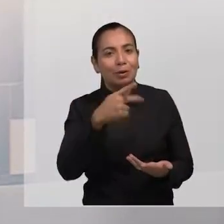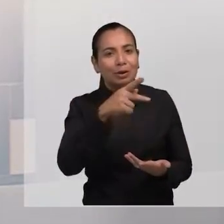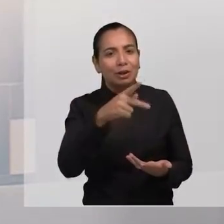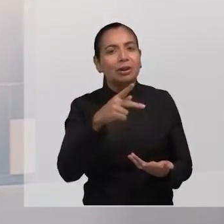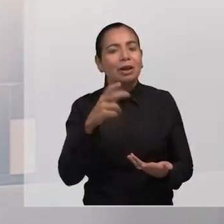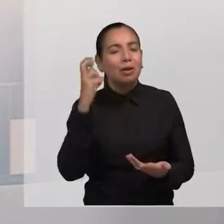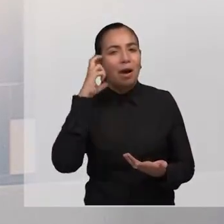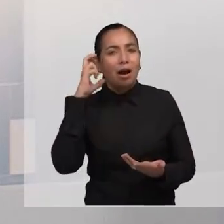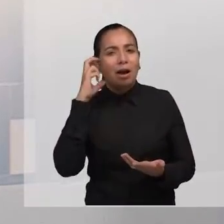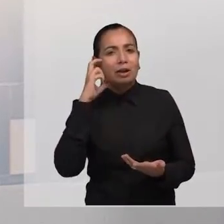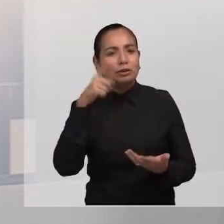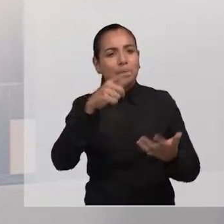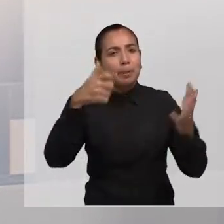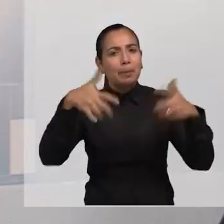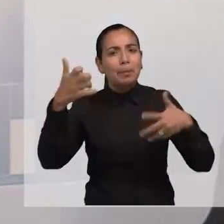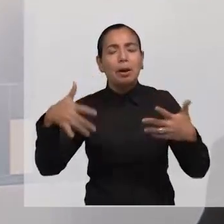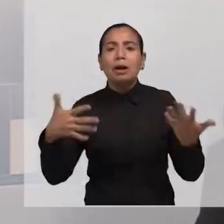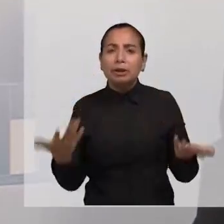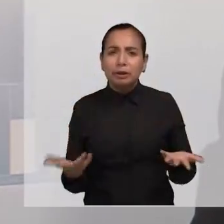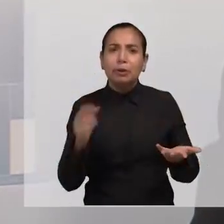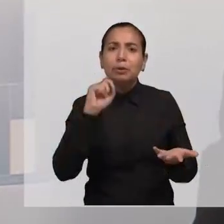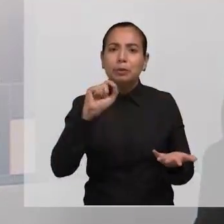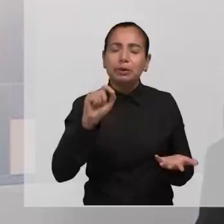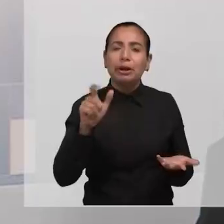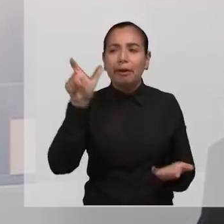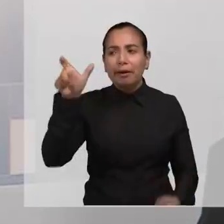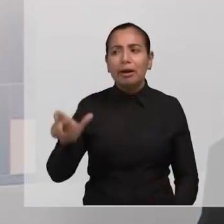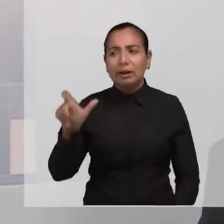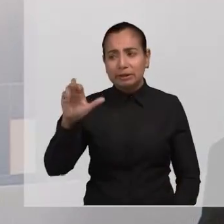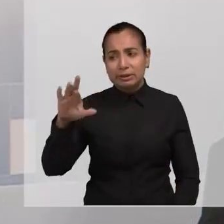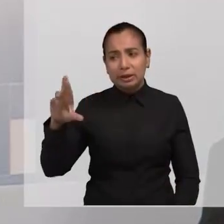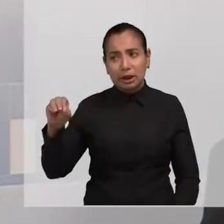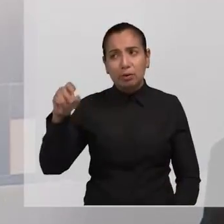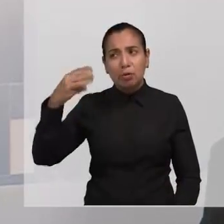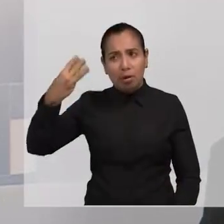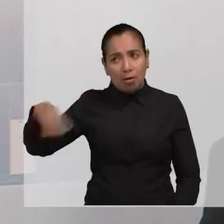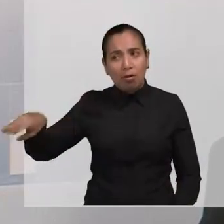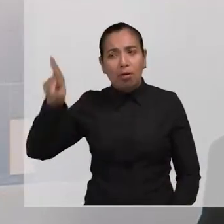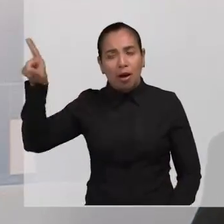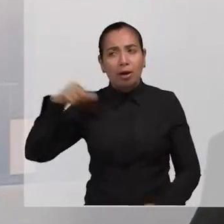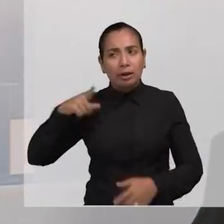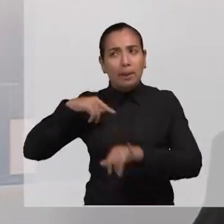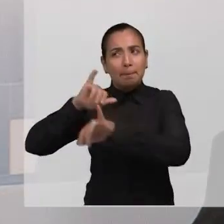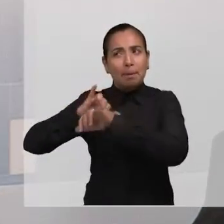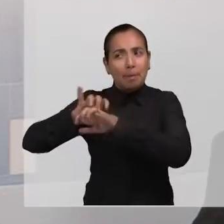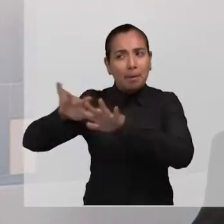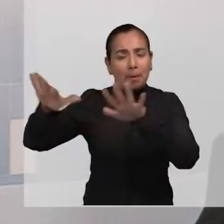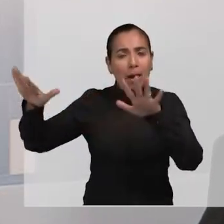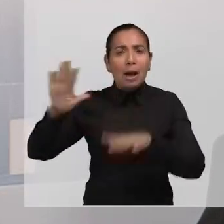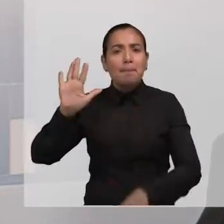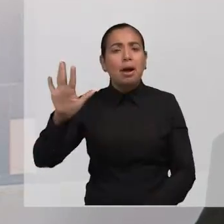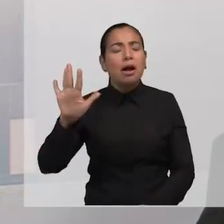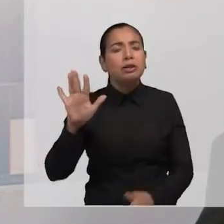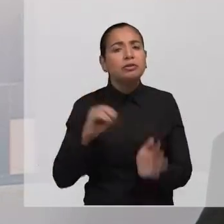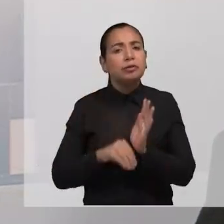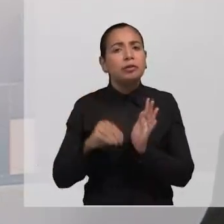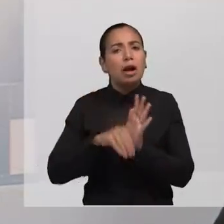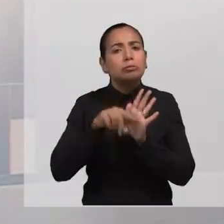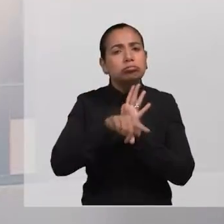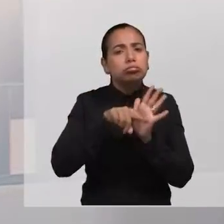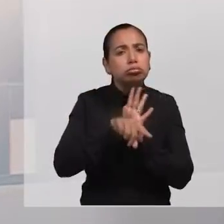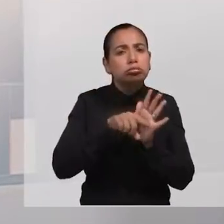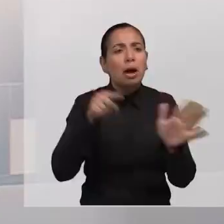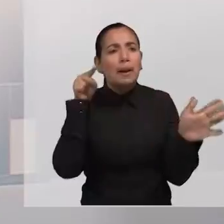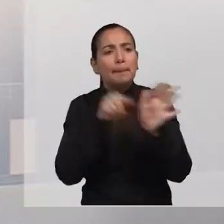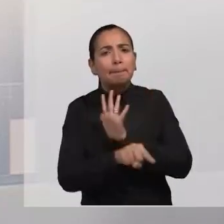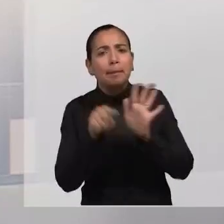imprensa de São Paulo está batendo uma fala do Ciro Gomes lá no Maranhão, mas não está averiguando e